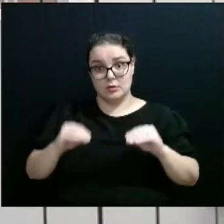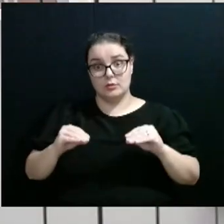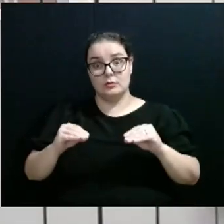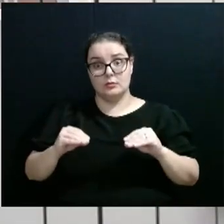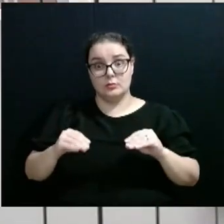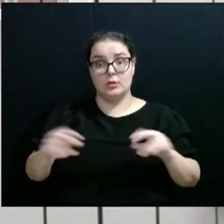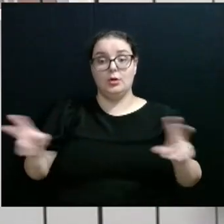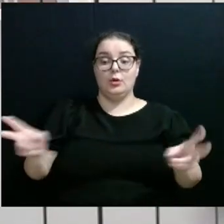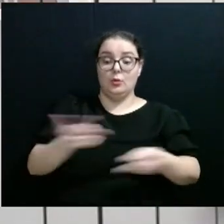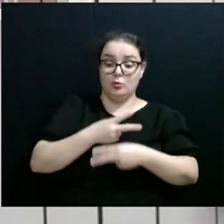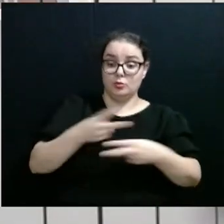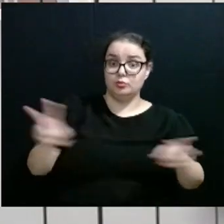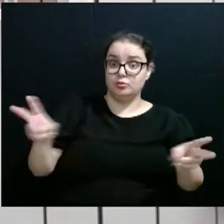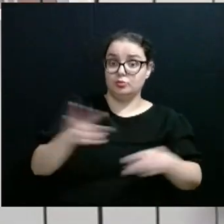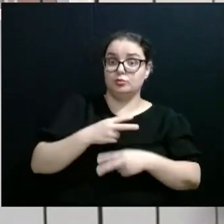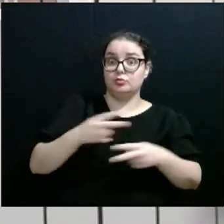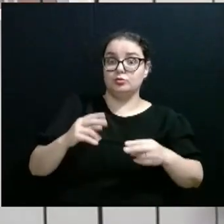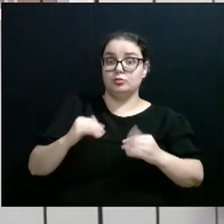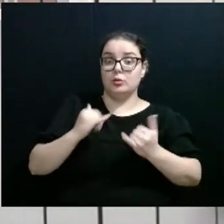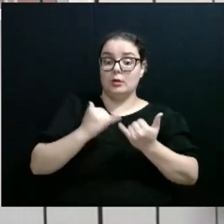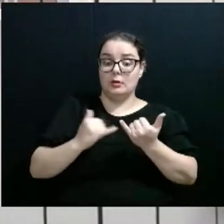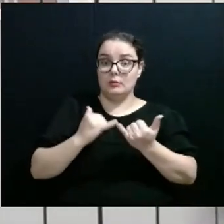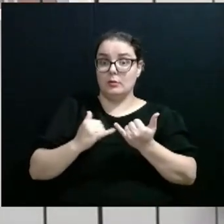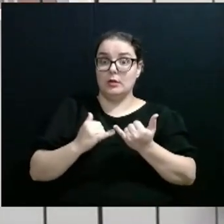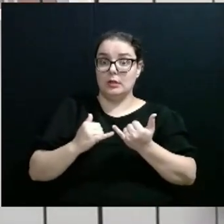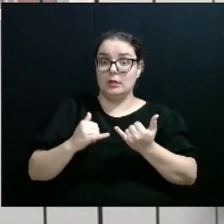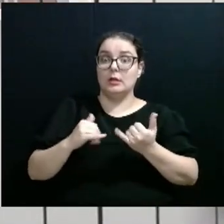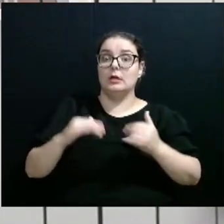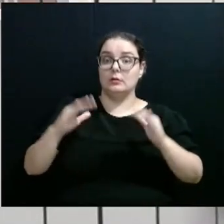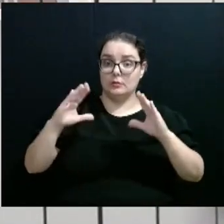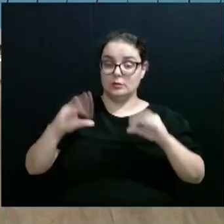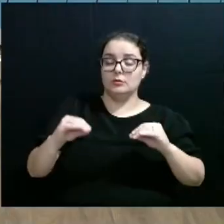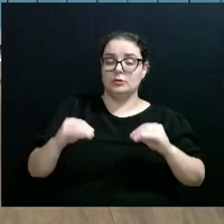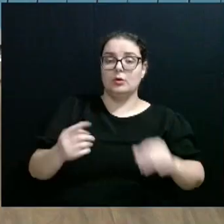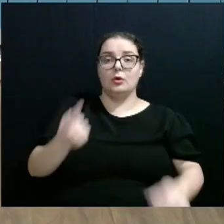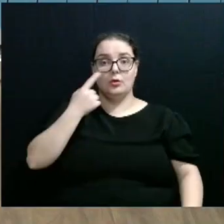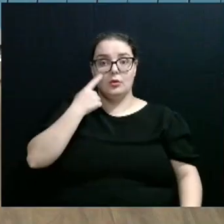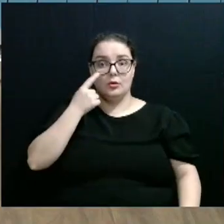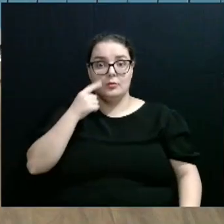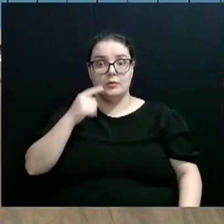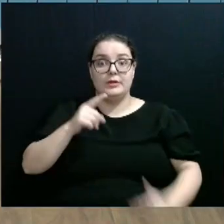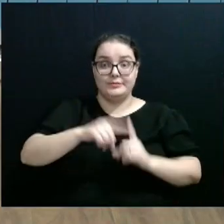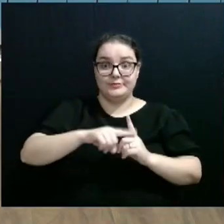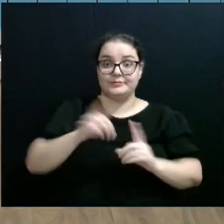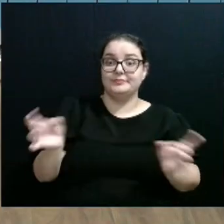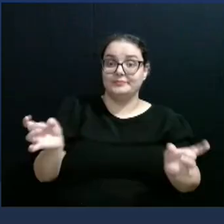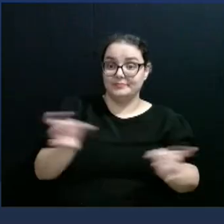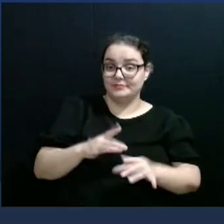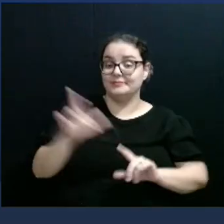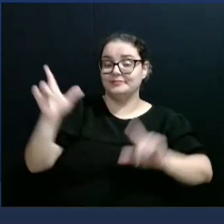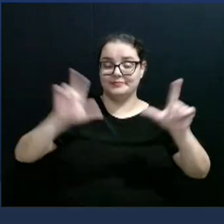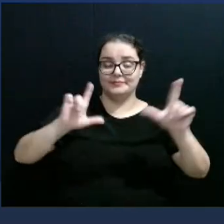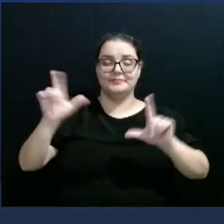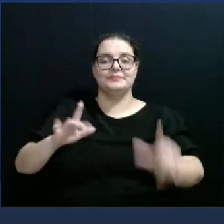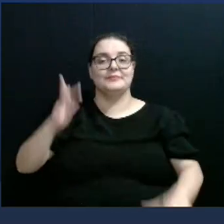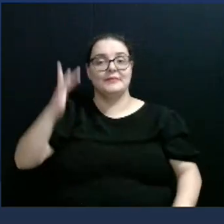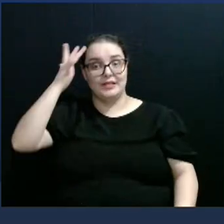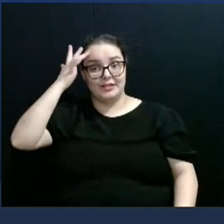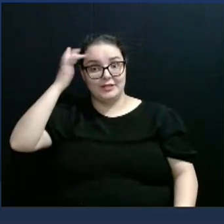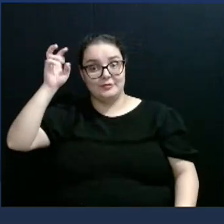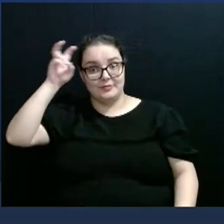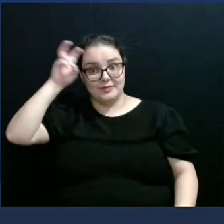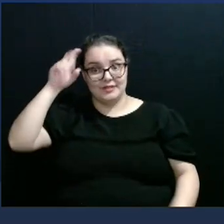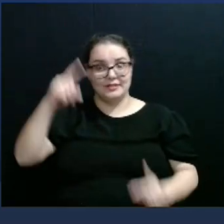ser moderados à noite. Vamos às temperaturas, porque elas já estão aqui na minha tela. Para amanhã, quinta-feira, então, 8